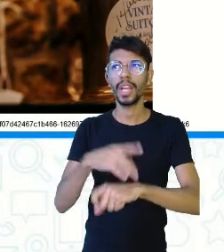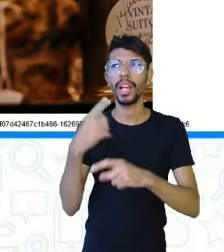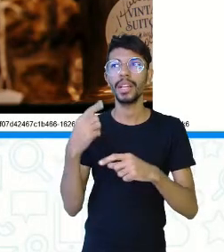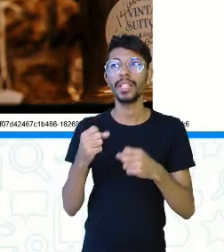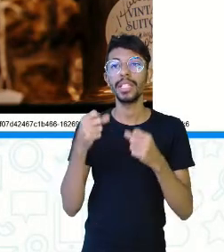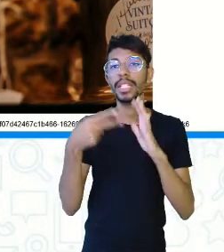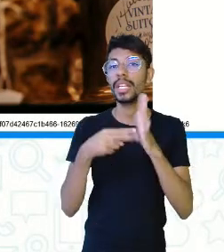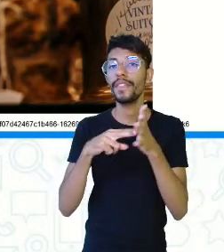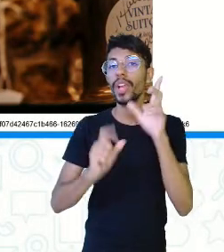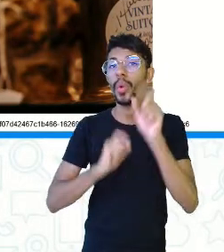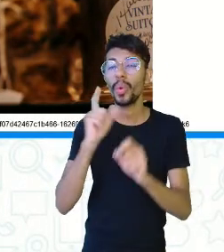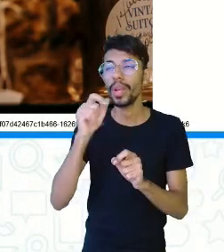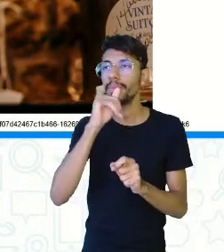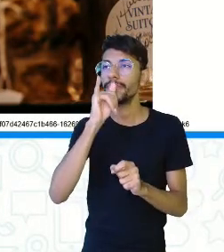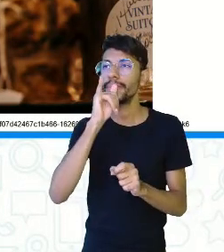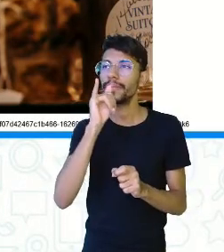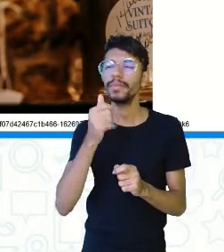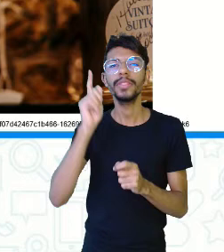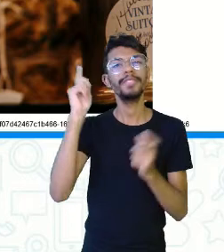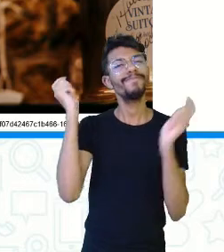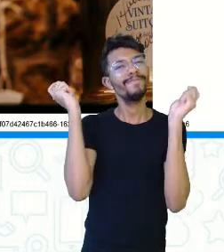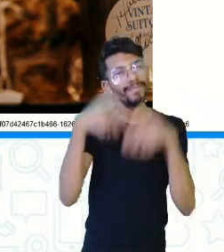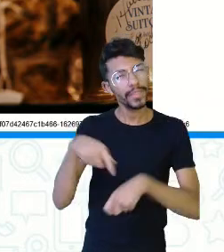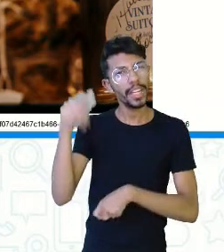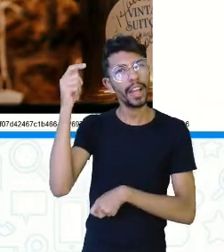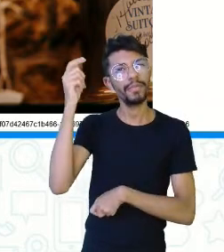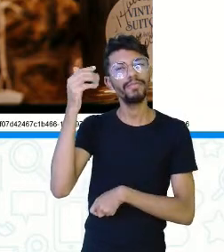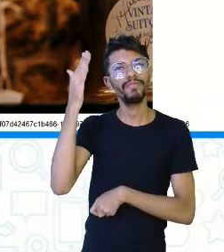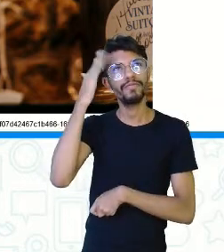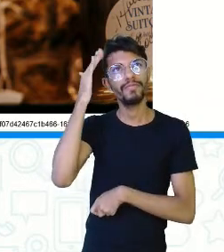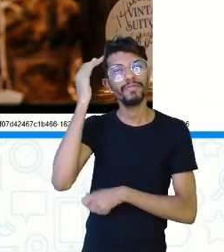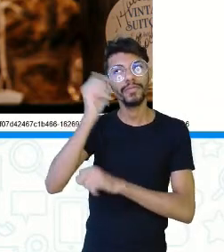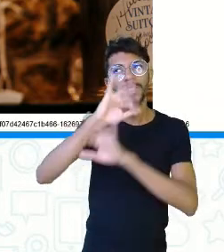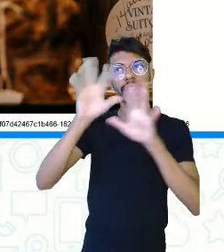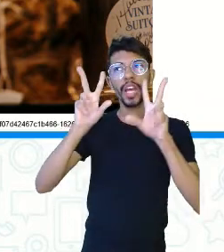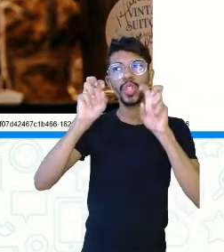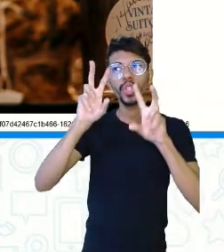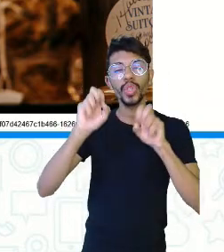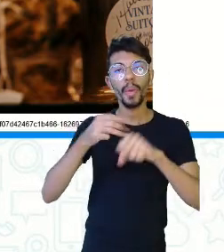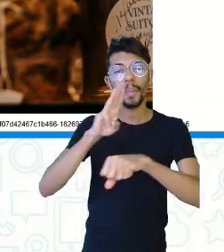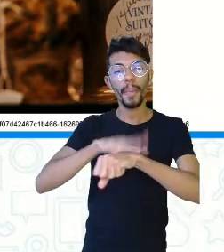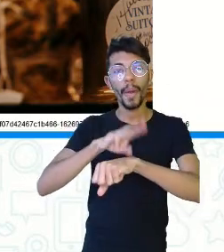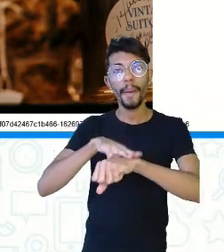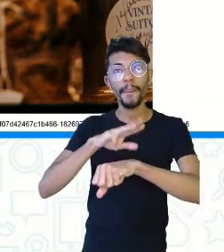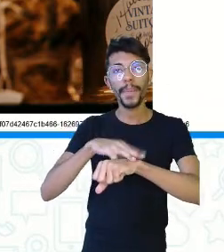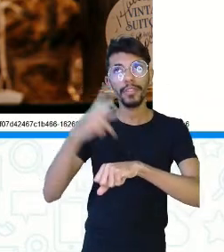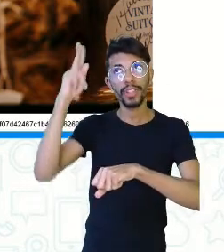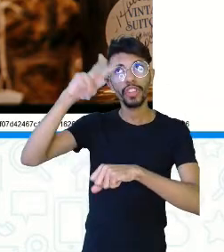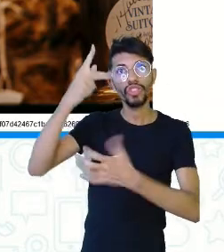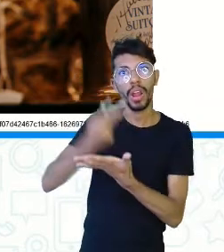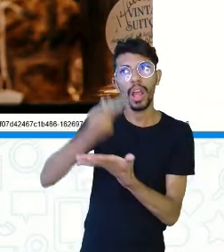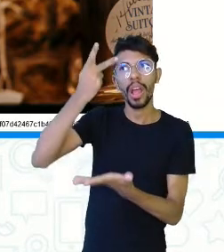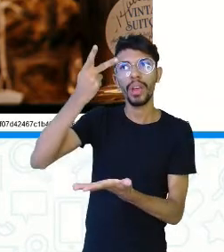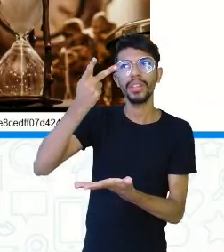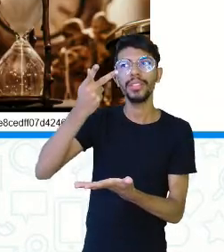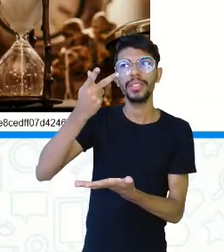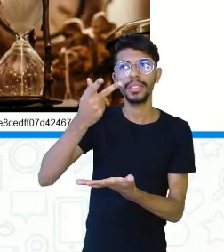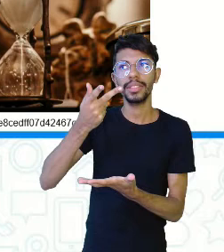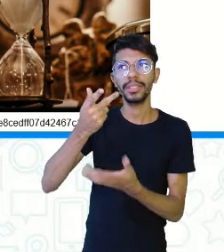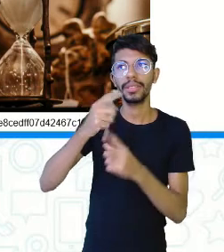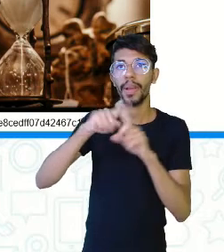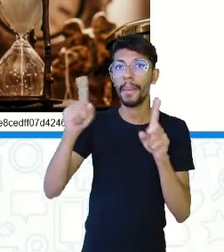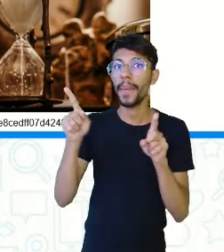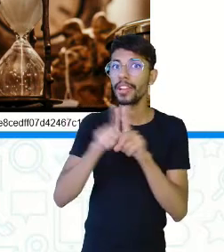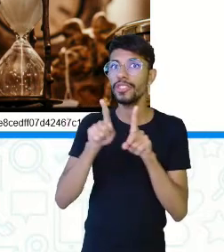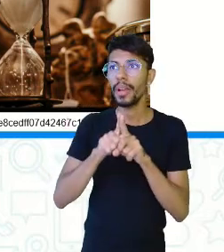quer dizer que é possível saber o momento em que a história acontece. Mas nós vamos ver também